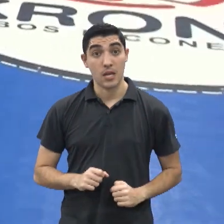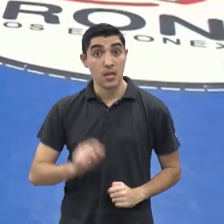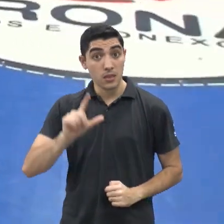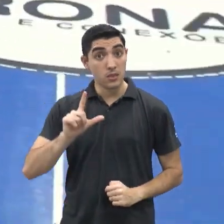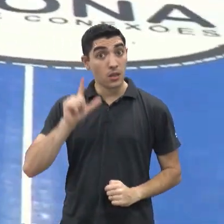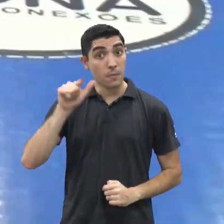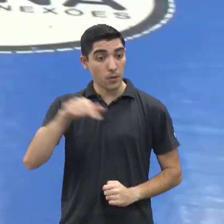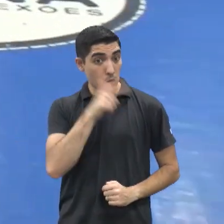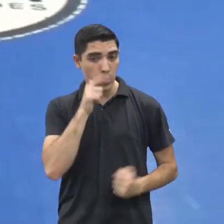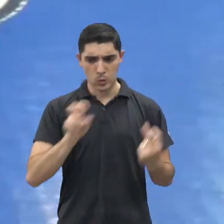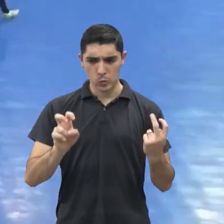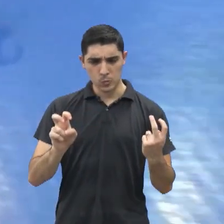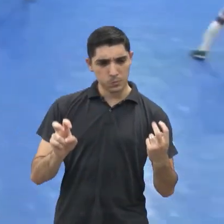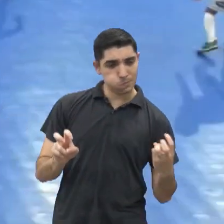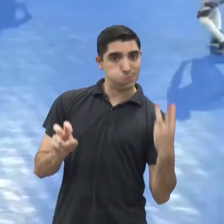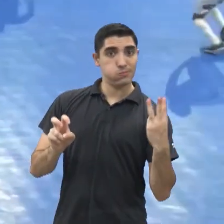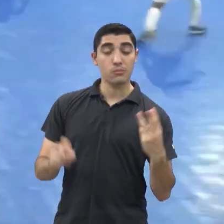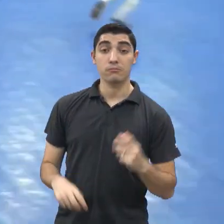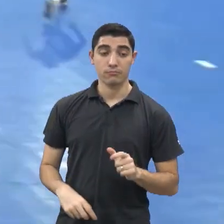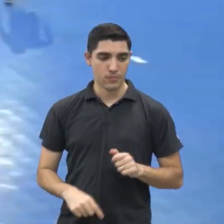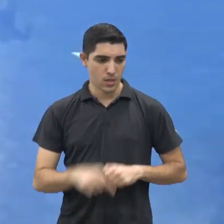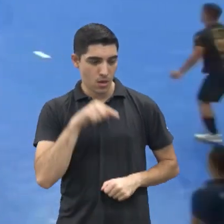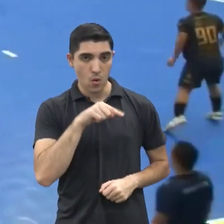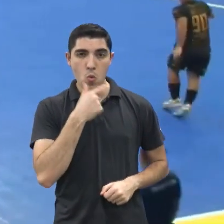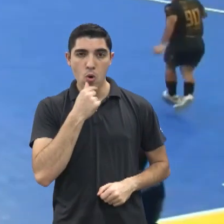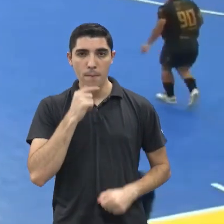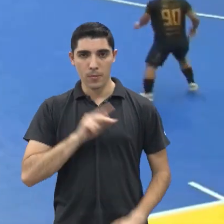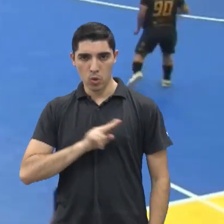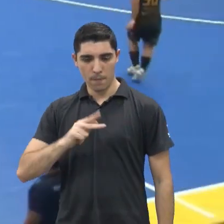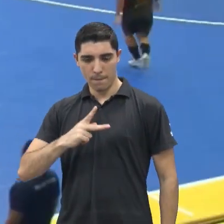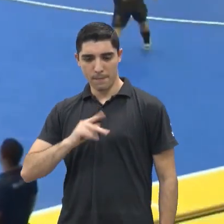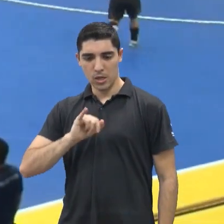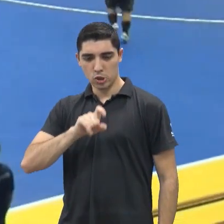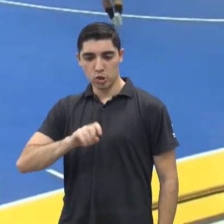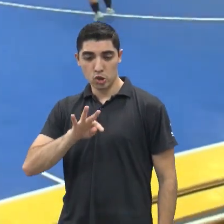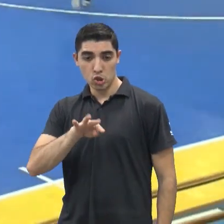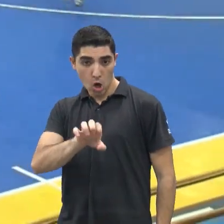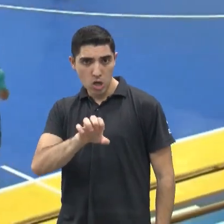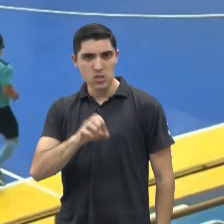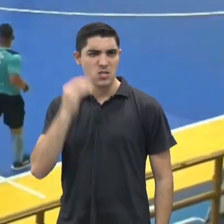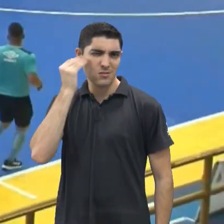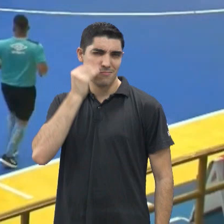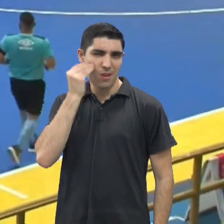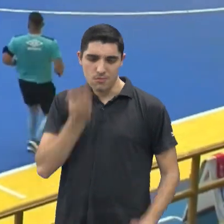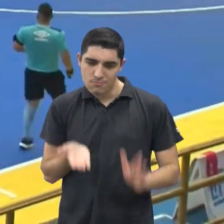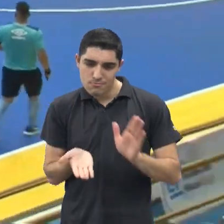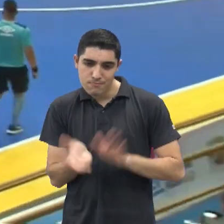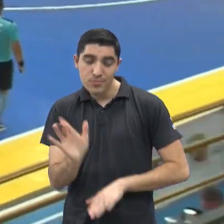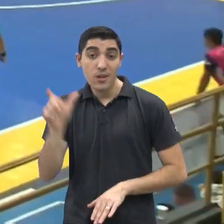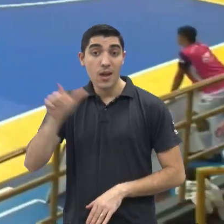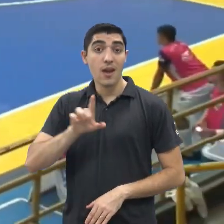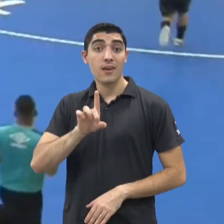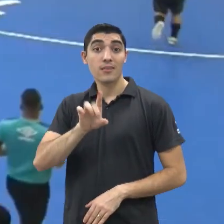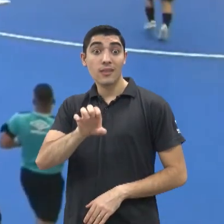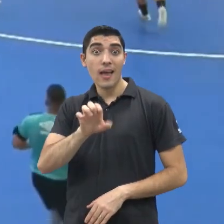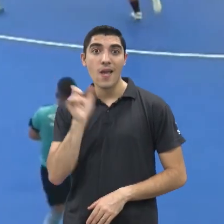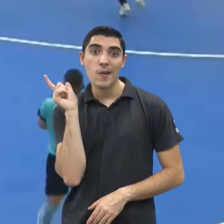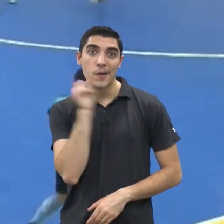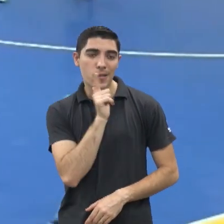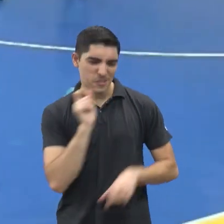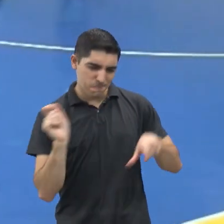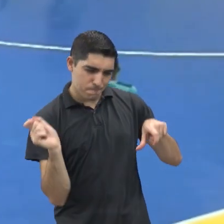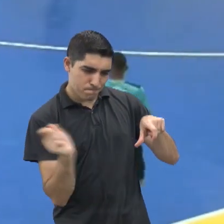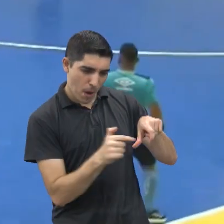Tubarão descontou. O experiente Pichote recebeu na esquerda, pisou, segurou e rolou para Dé, que dominou e bateu cruzado para diminuir